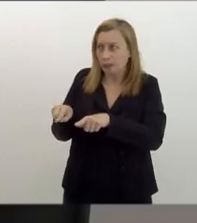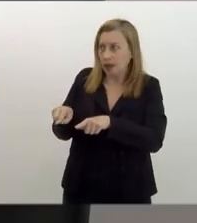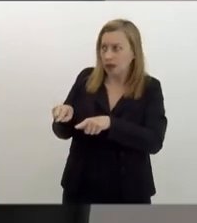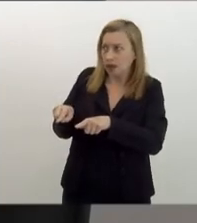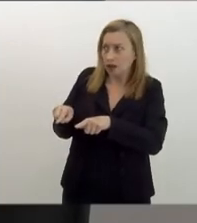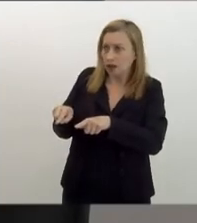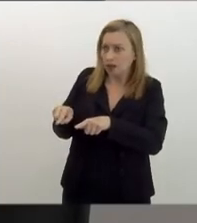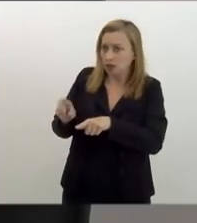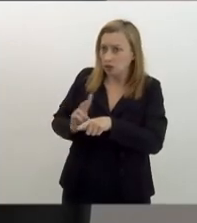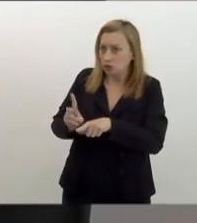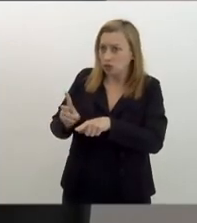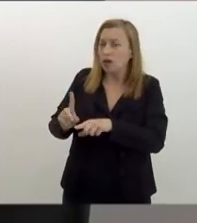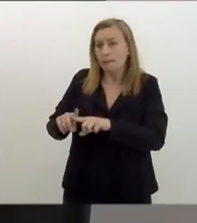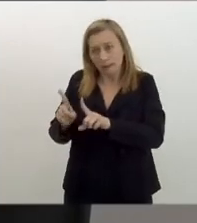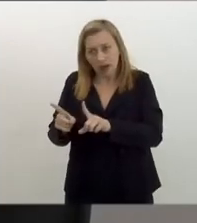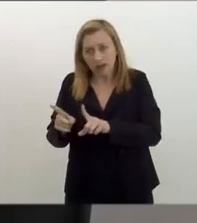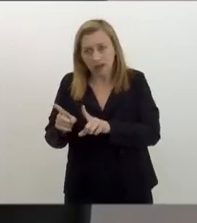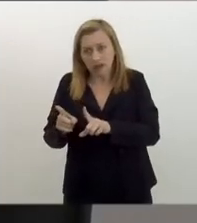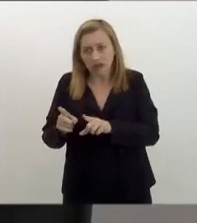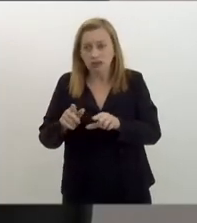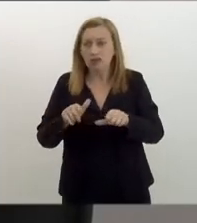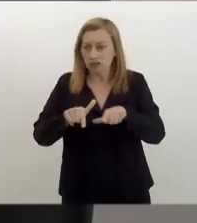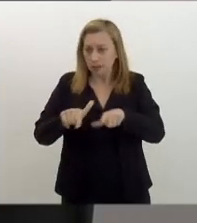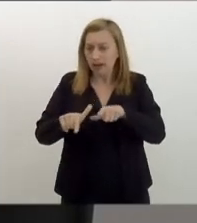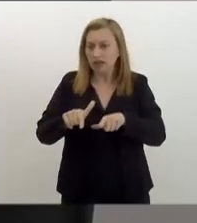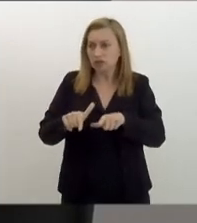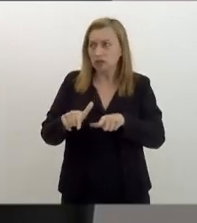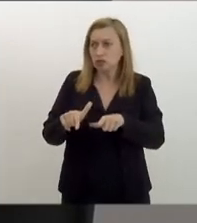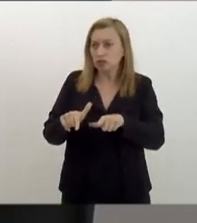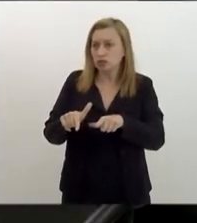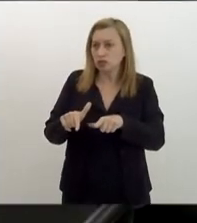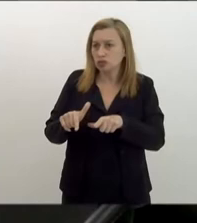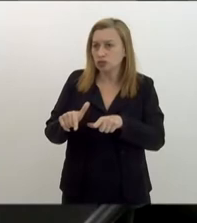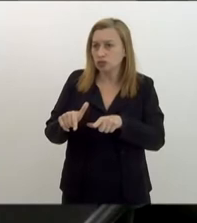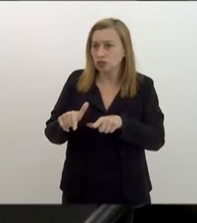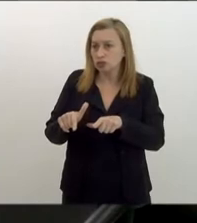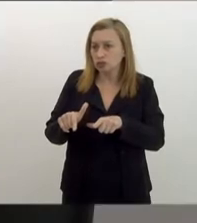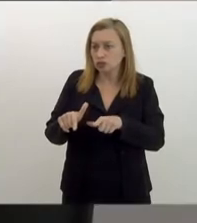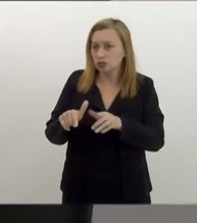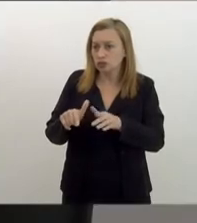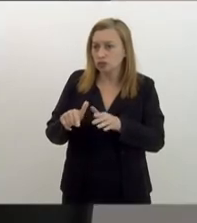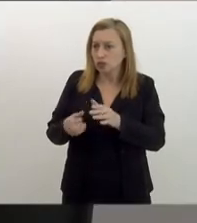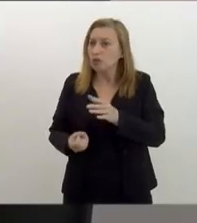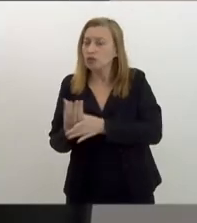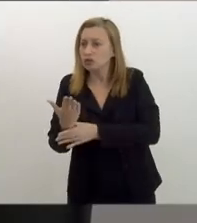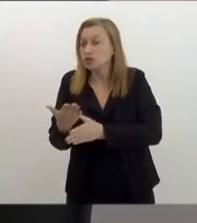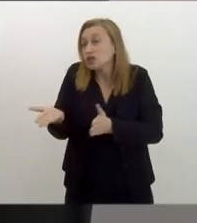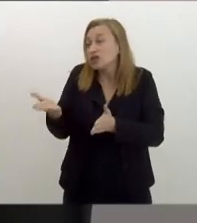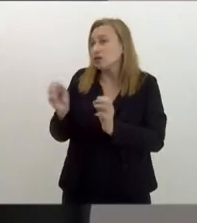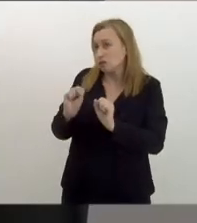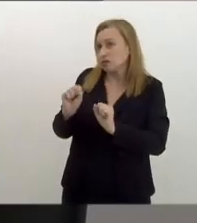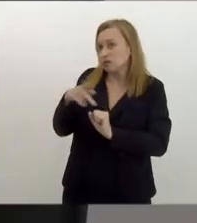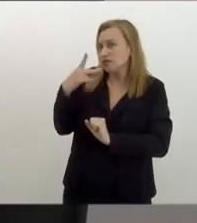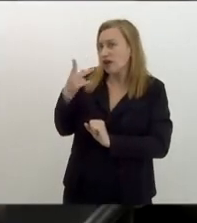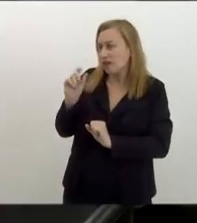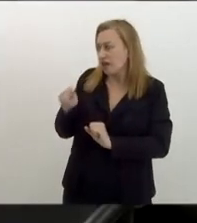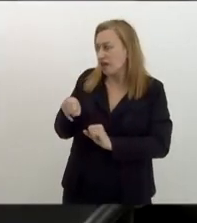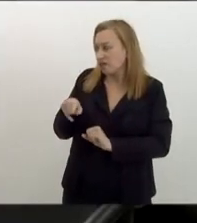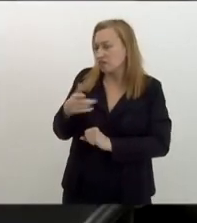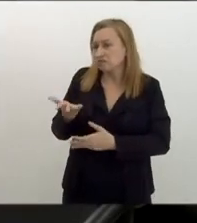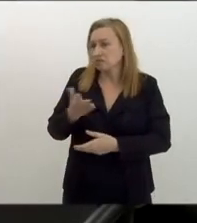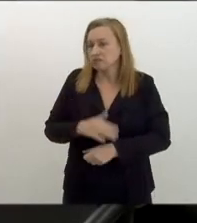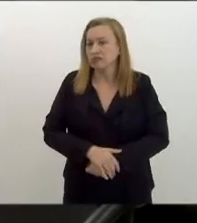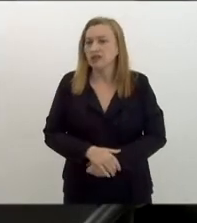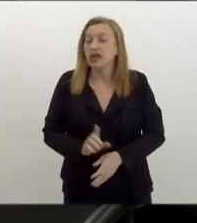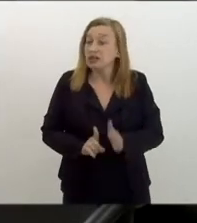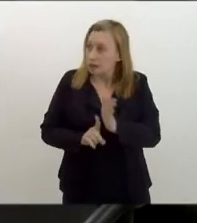seria continuaria mas estariam trabalhando né também produziriam digamos assim né só